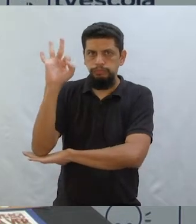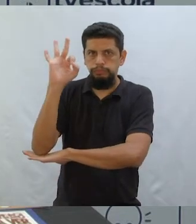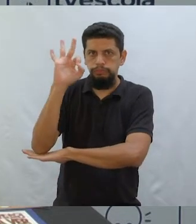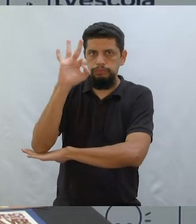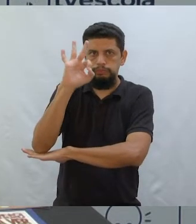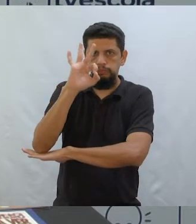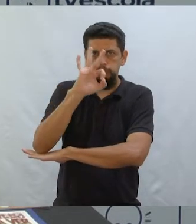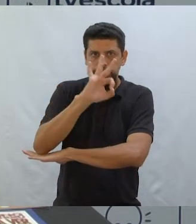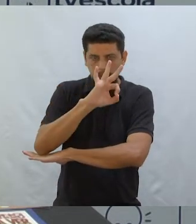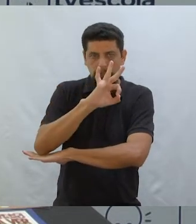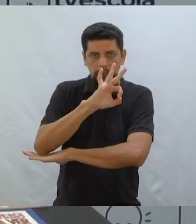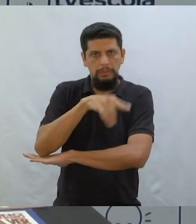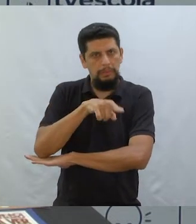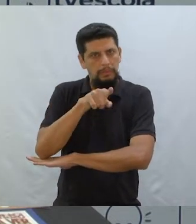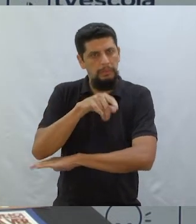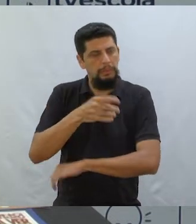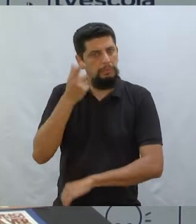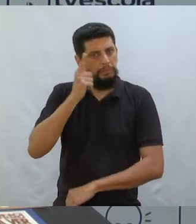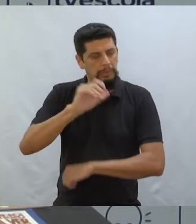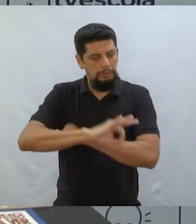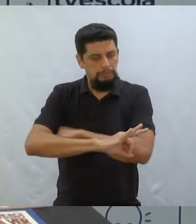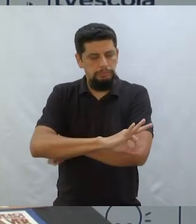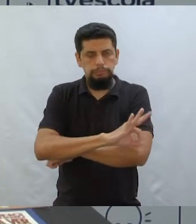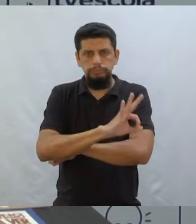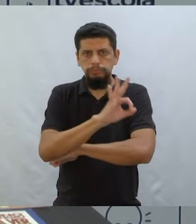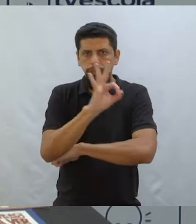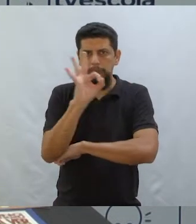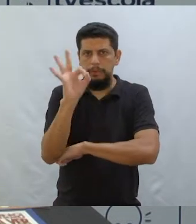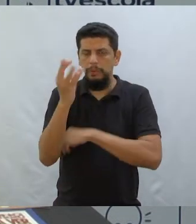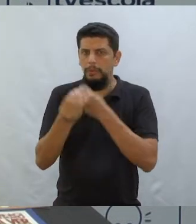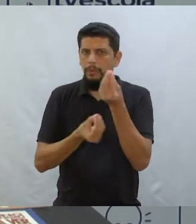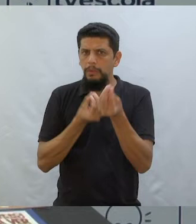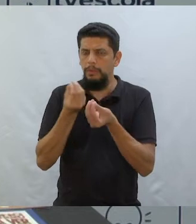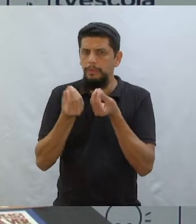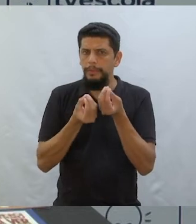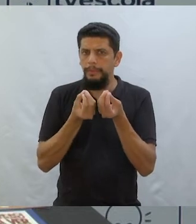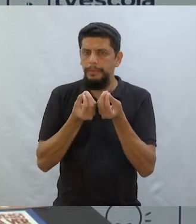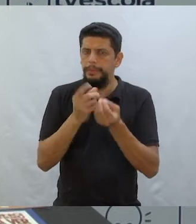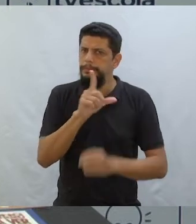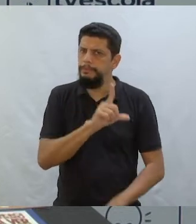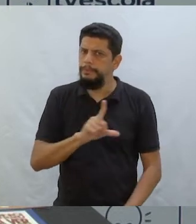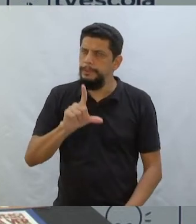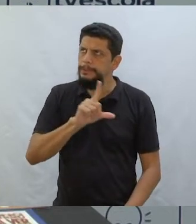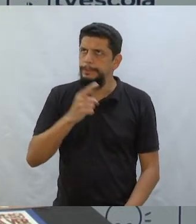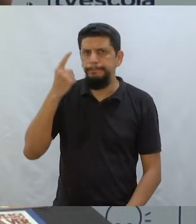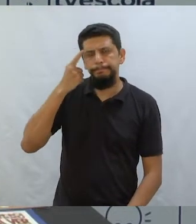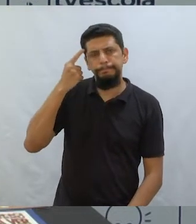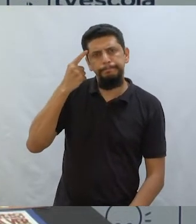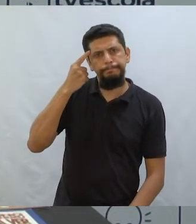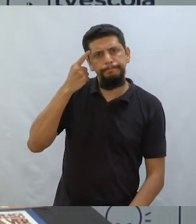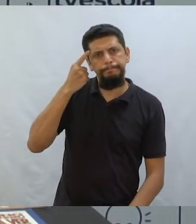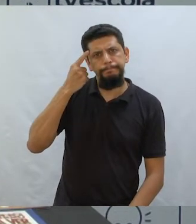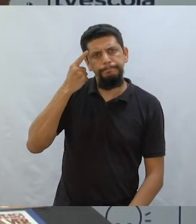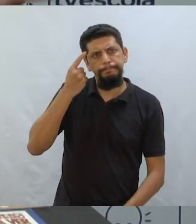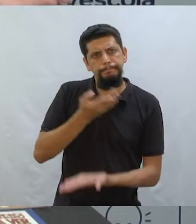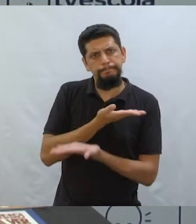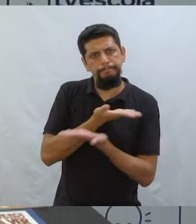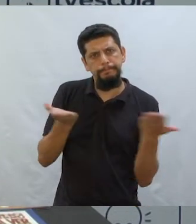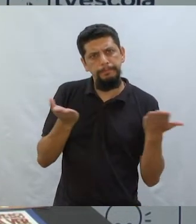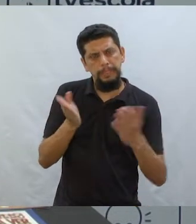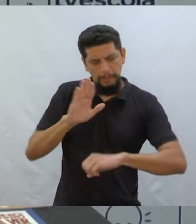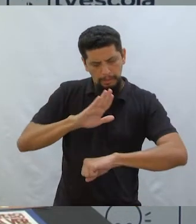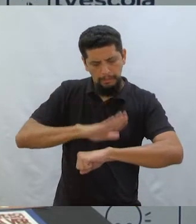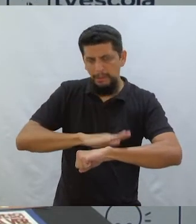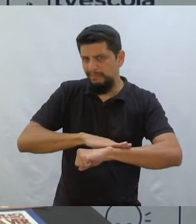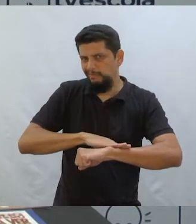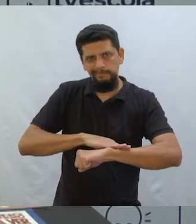amanhecendo conseguem perceber como a literatura faz com que a gente realmente viaje e se perca no